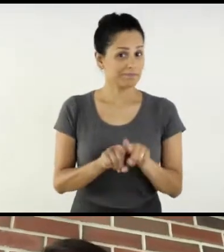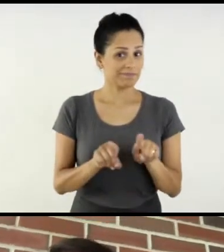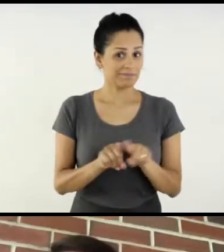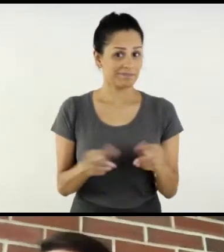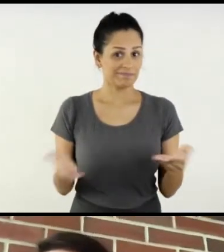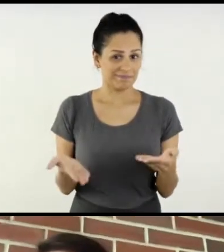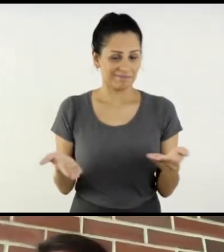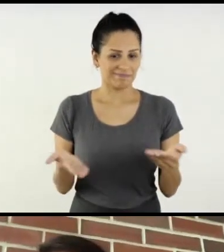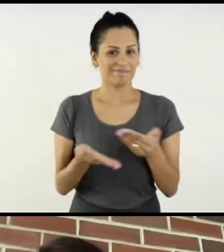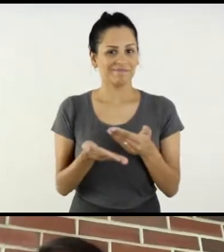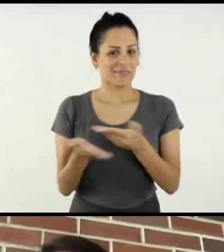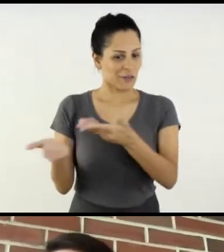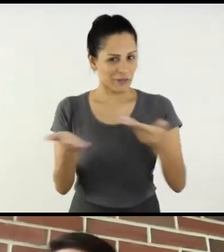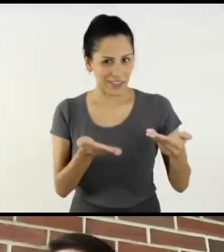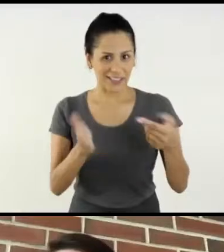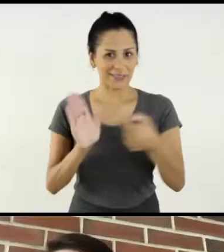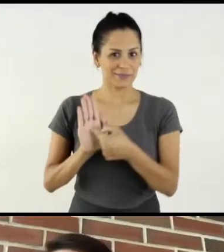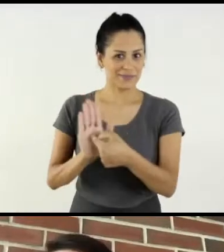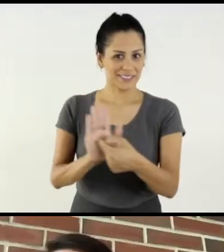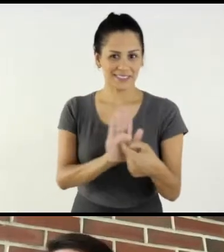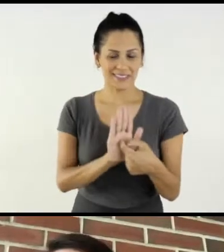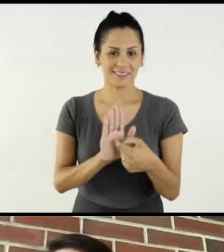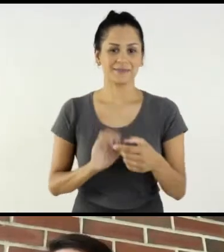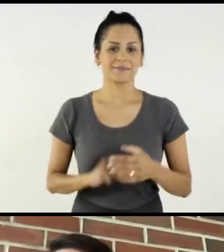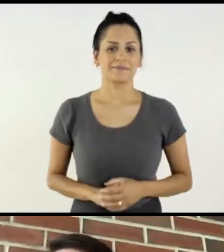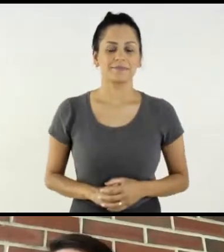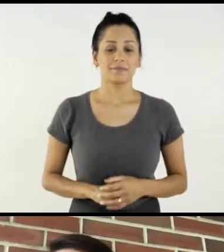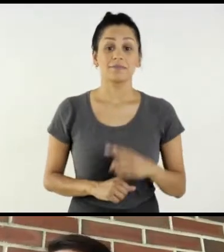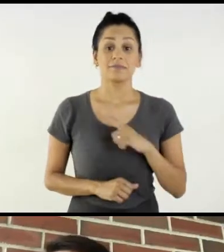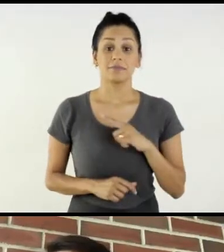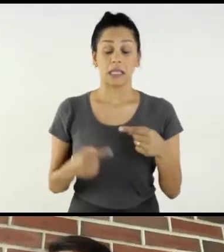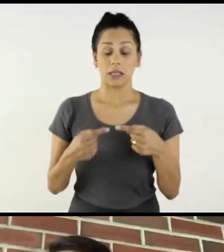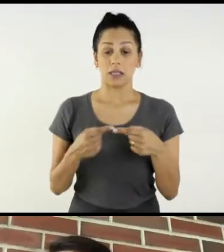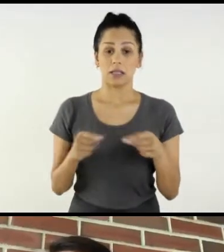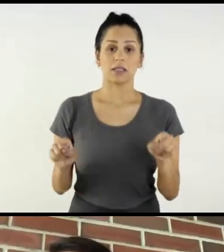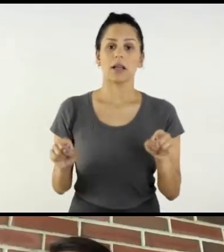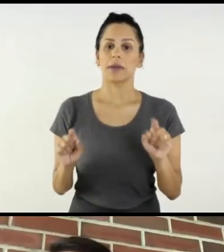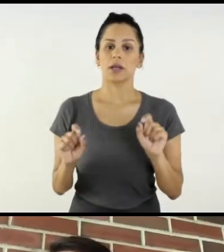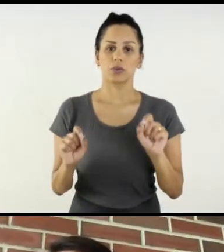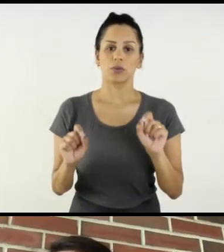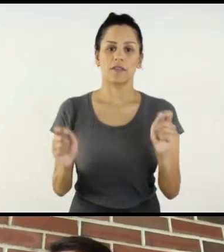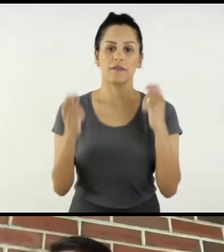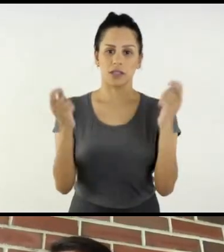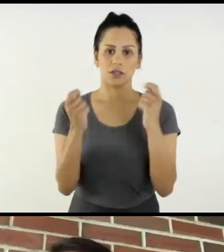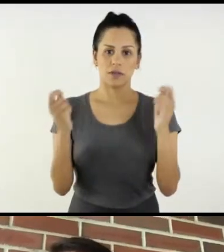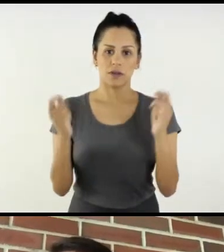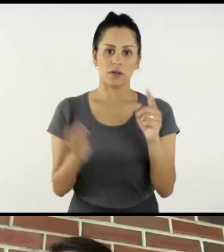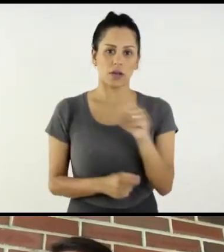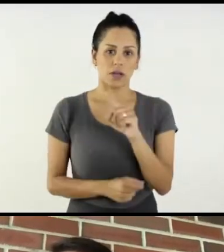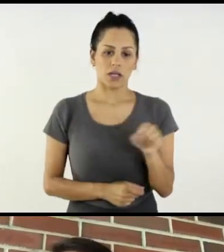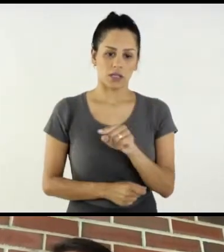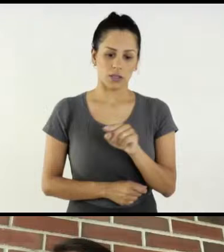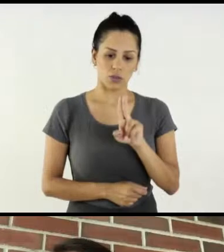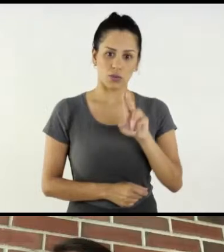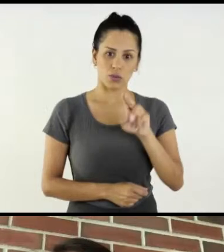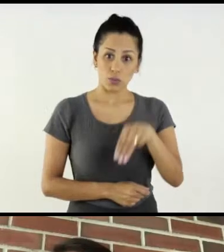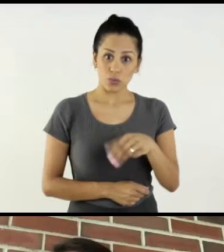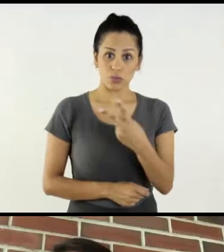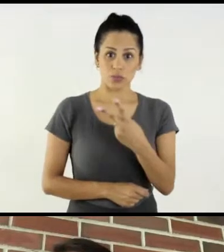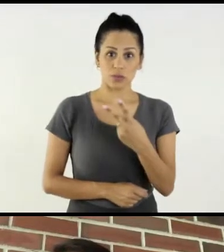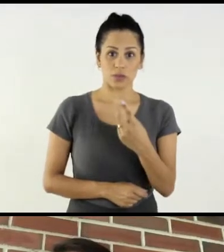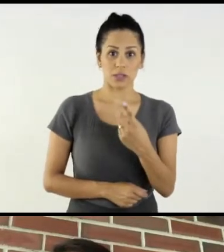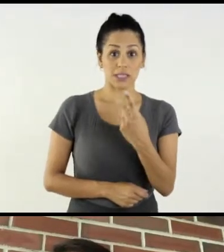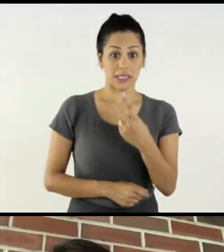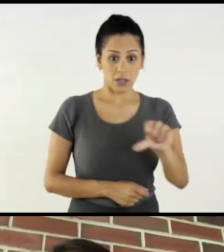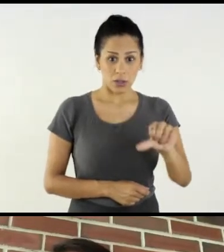introduzindo os convidados na mesa, a gente está lançando no festival a ZUM 19, a última edição da revista ZUM, com o um lindo ensaio da